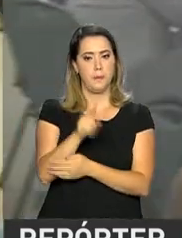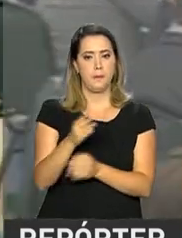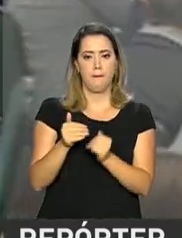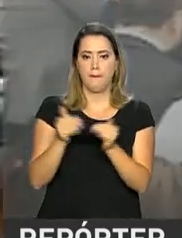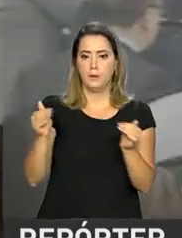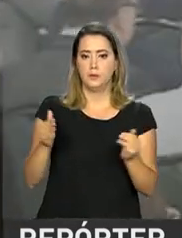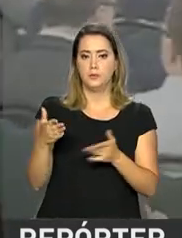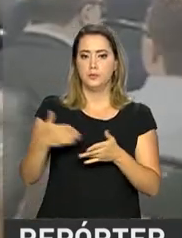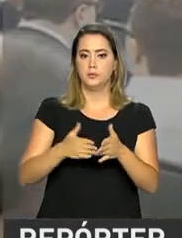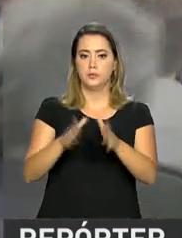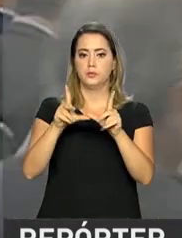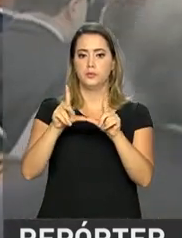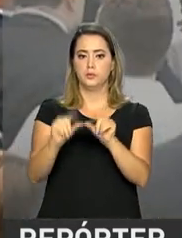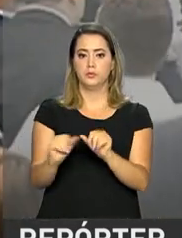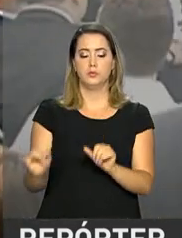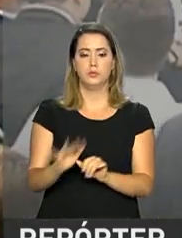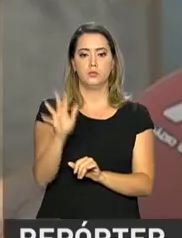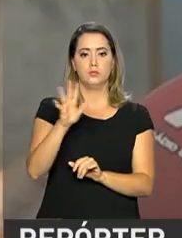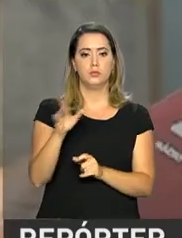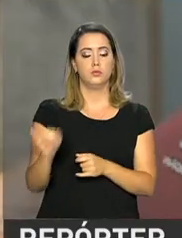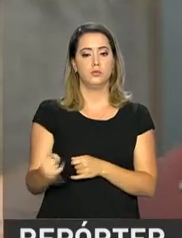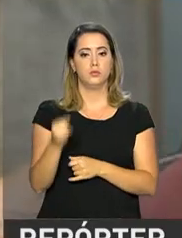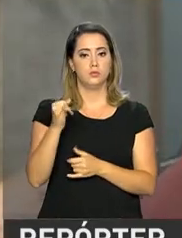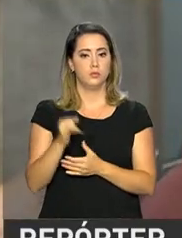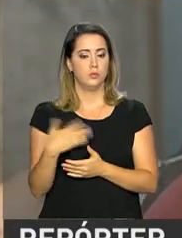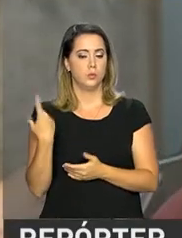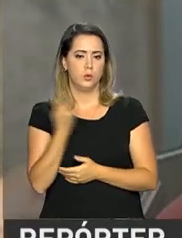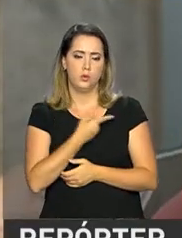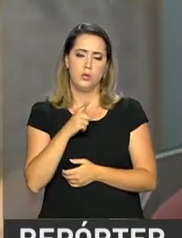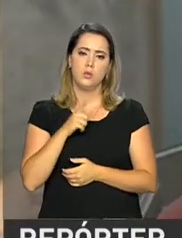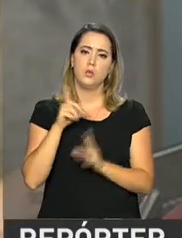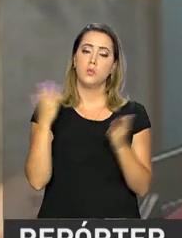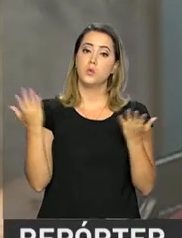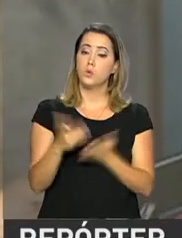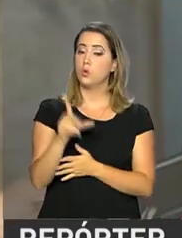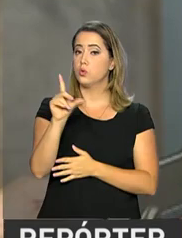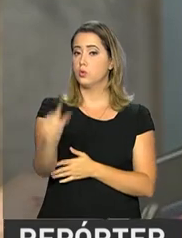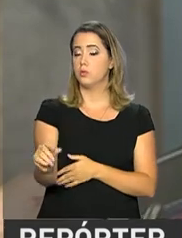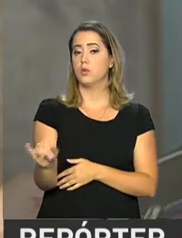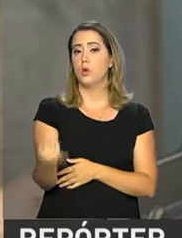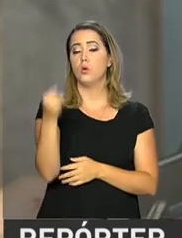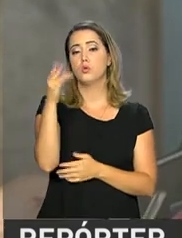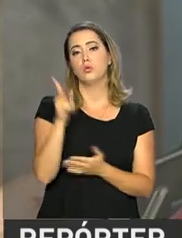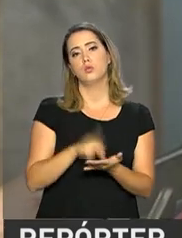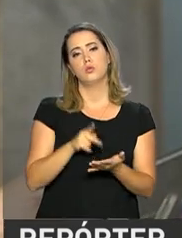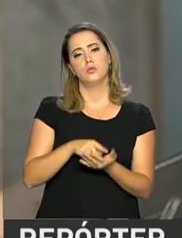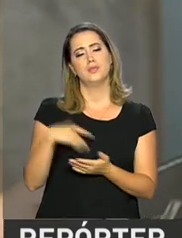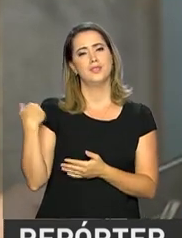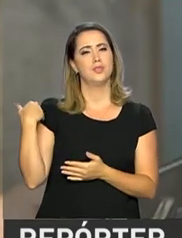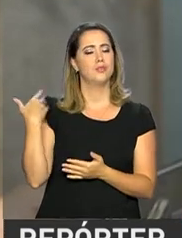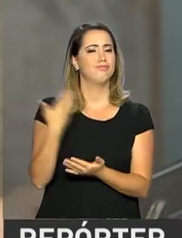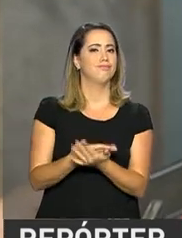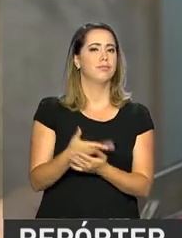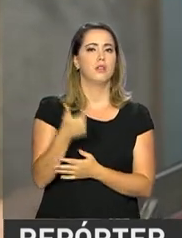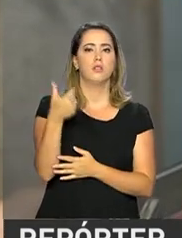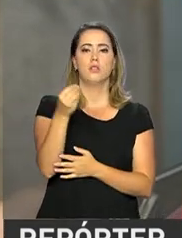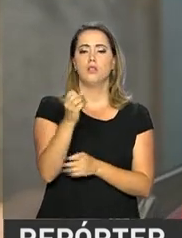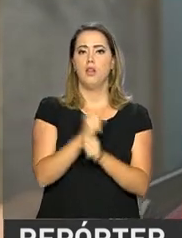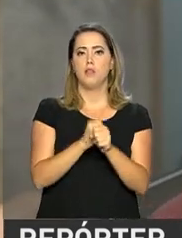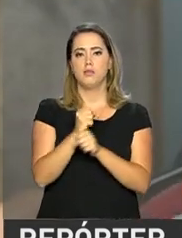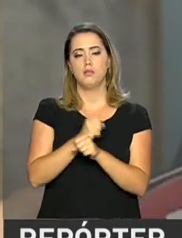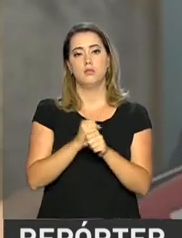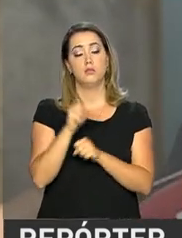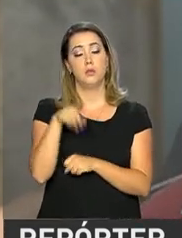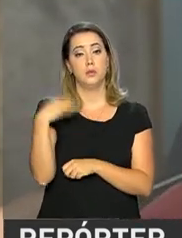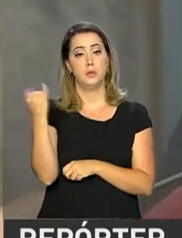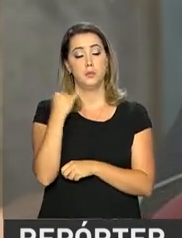abriu caminho para a queda da inflação e dos juros. Nós temos hoje o menor juro real em décadas, né? Então isso é